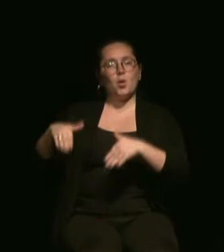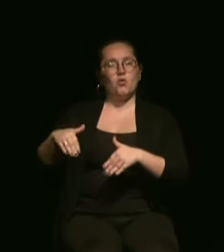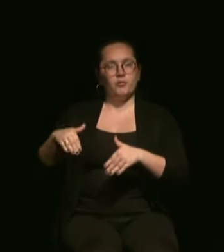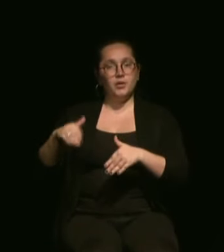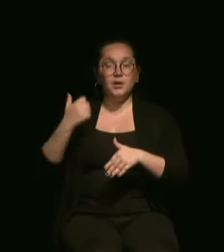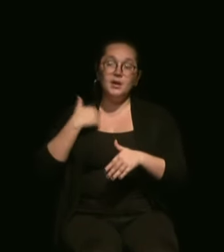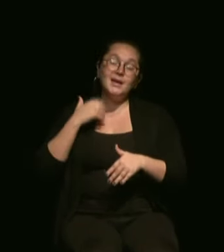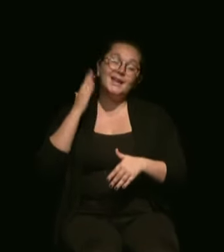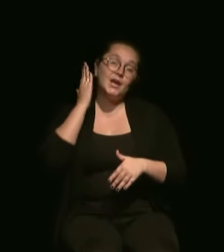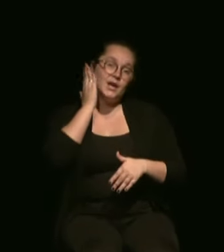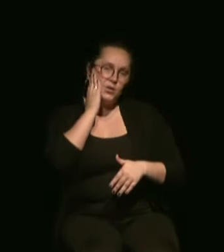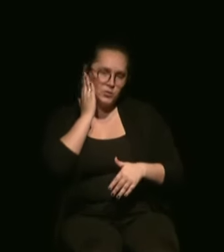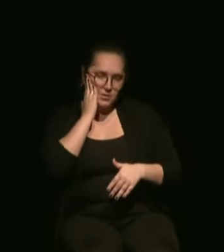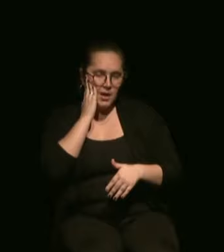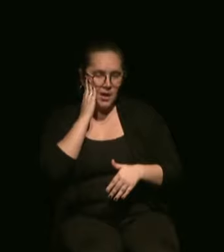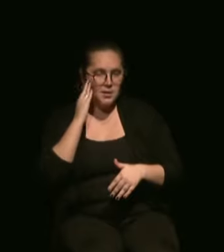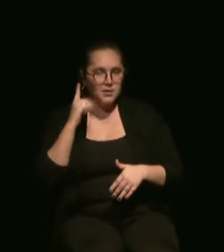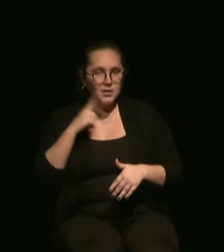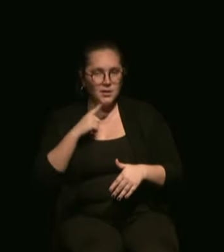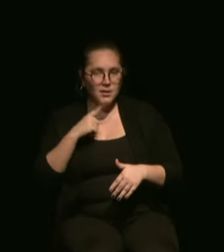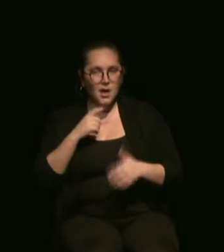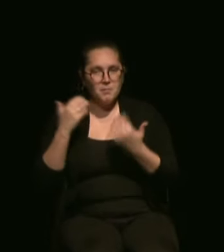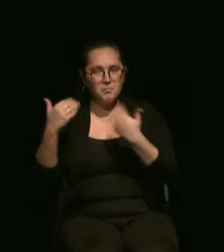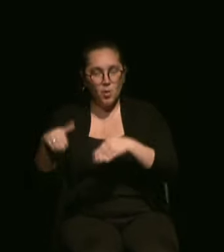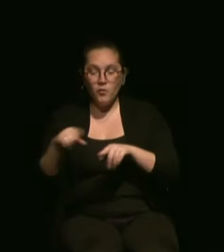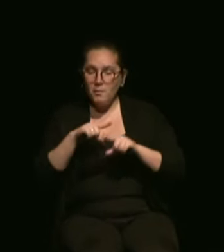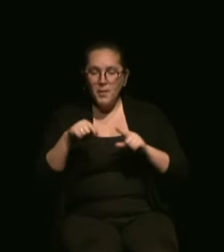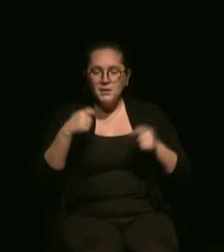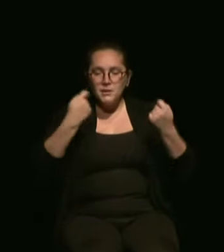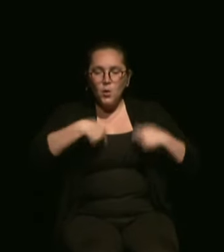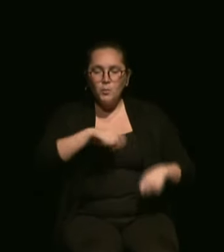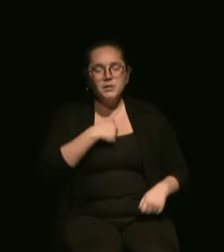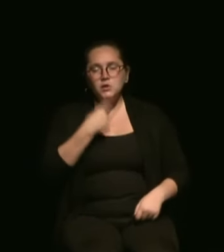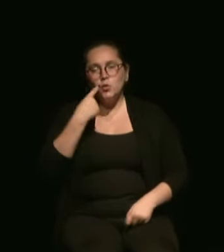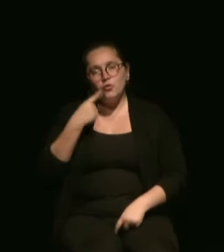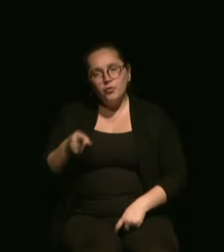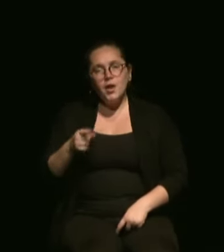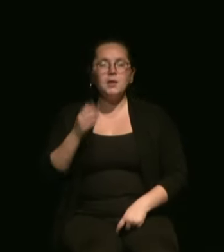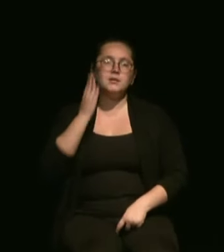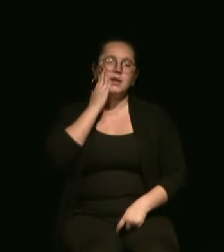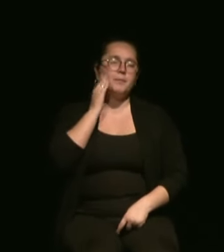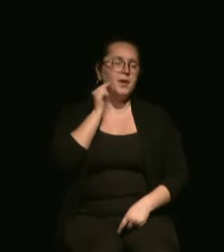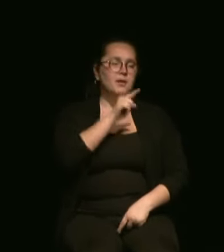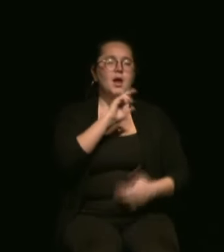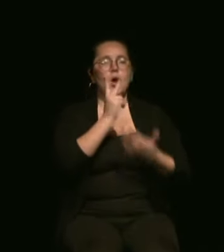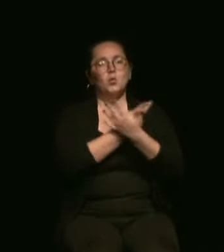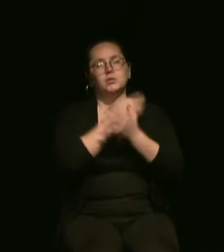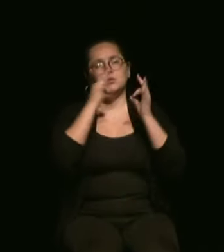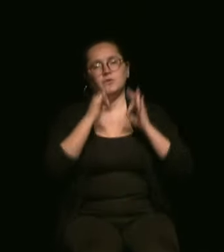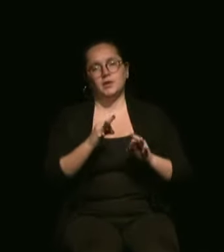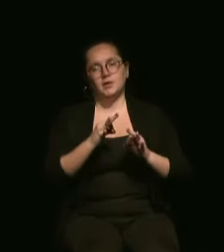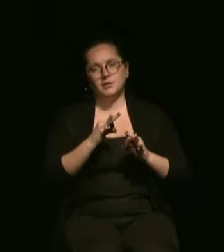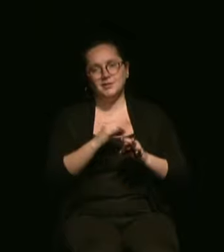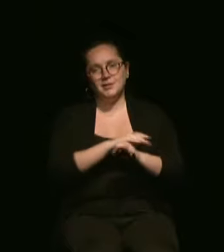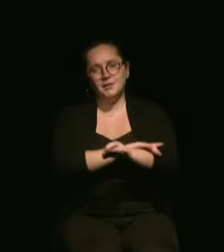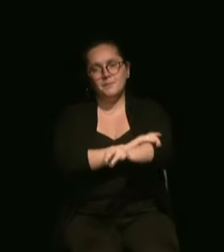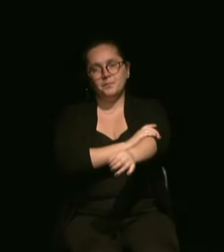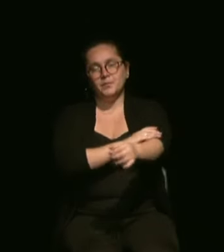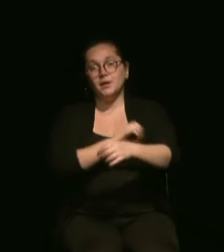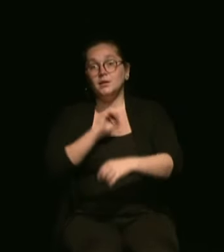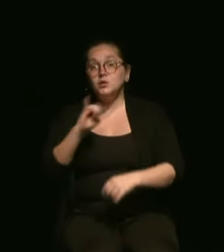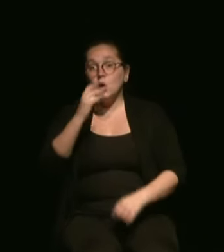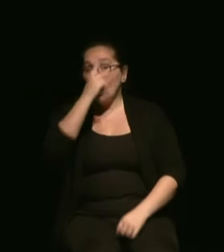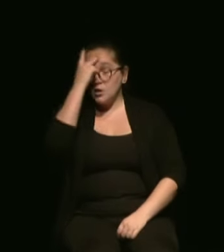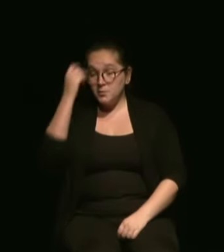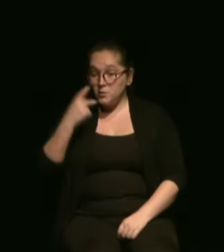saber que a Shoah aconteceu. Devemos ter a consciência disso sem a necessidade de provas. Só quem precisa de provas são